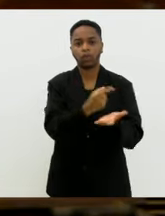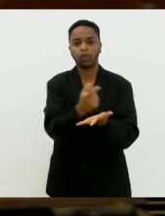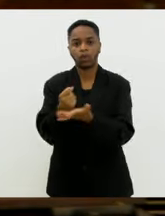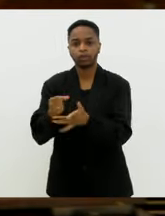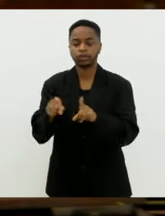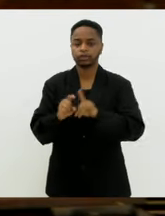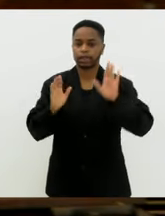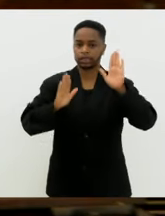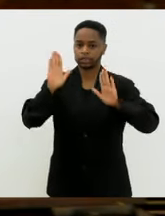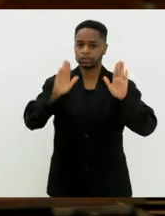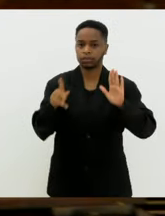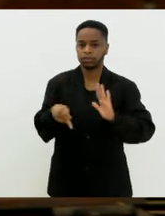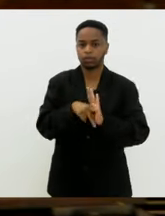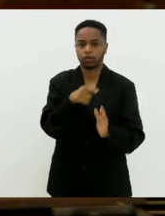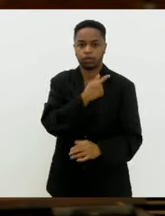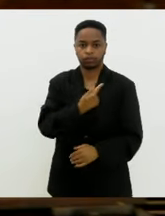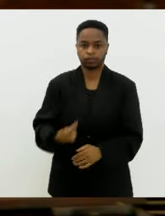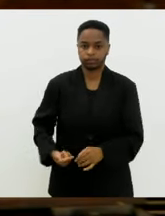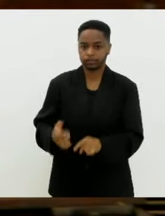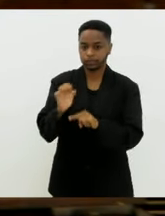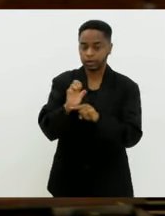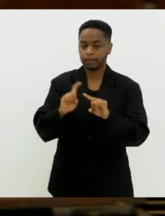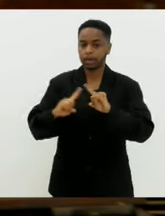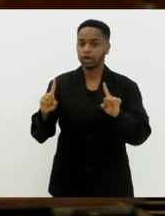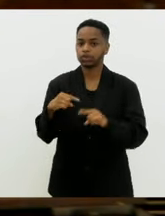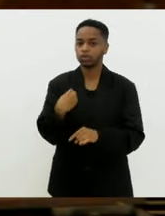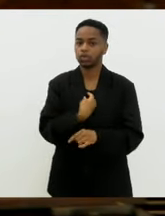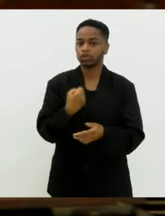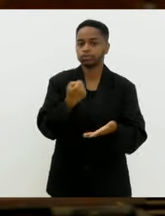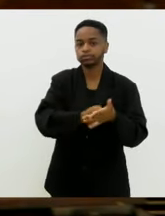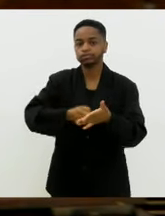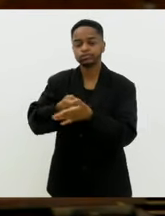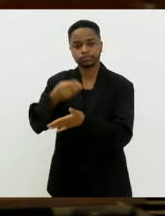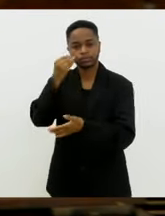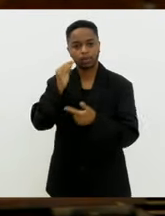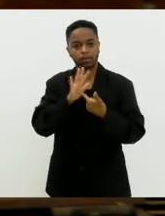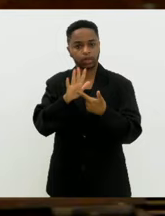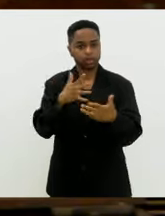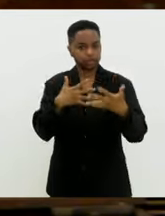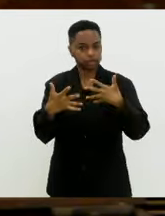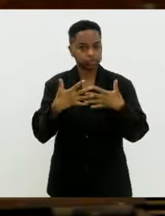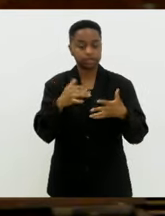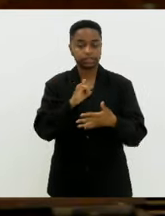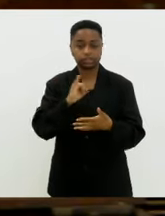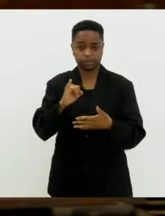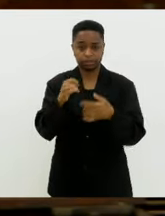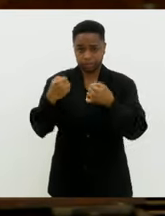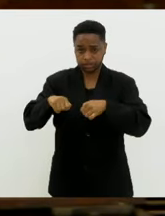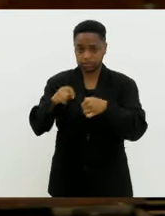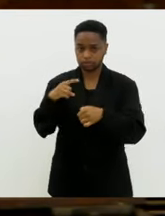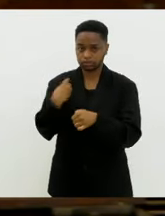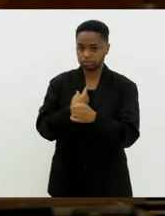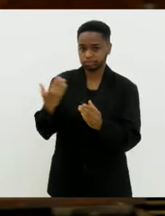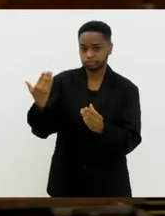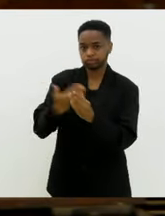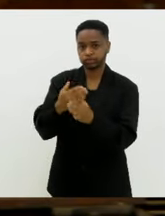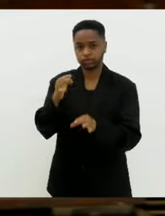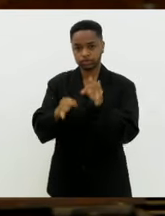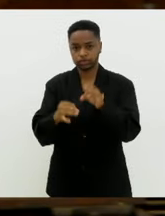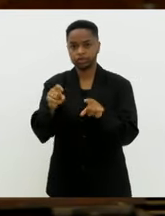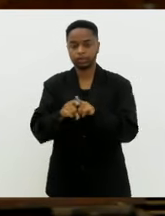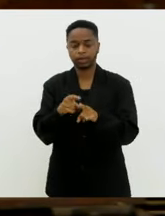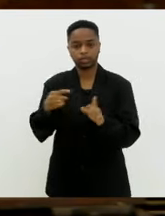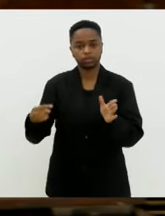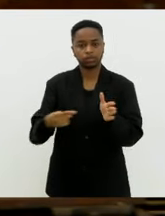do Estado. Nós vamos lutar para ter transparência, vamos entrar na justiça se for necessário, vamos denunciar o Tribunal de